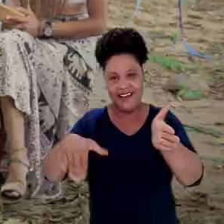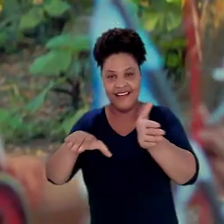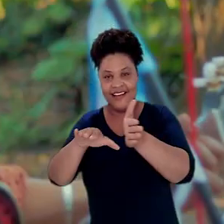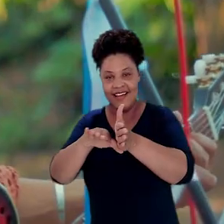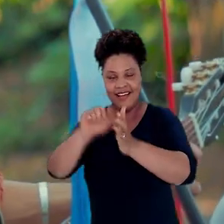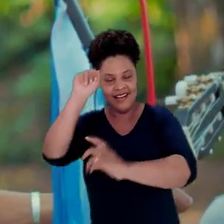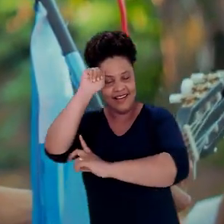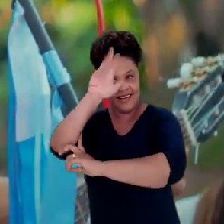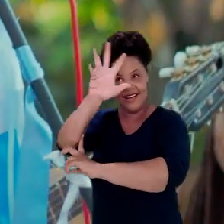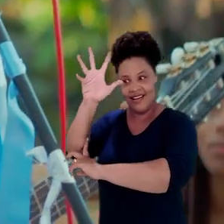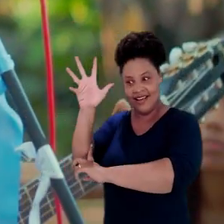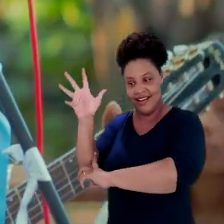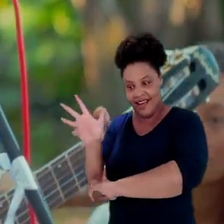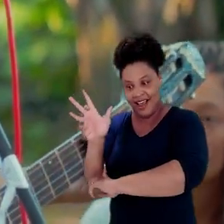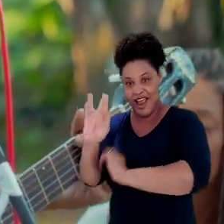beira-mar,